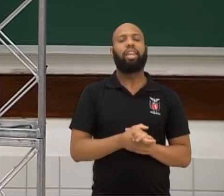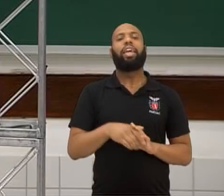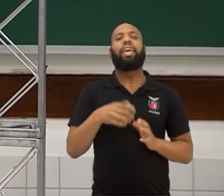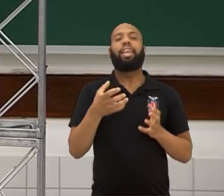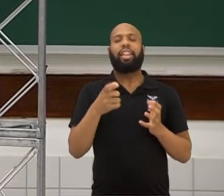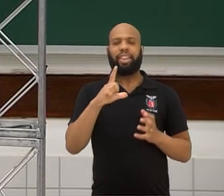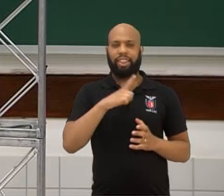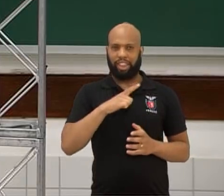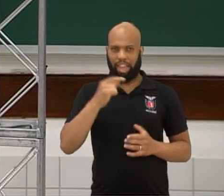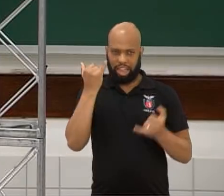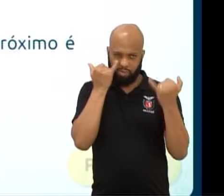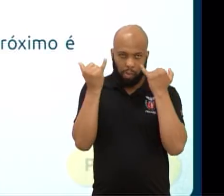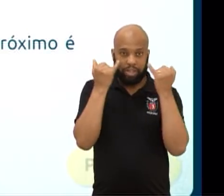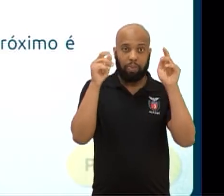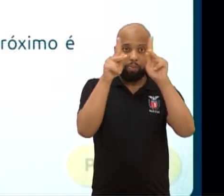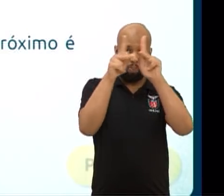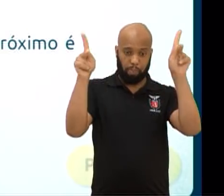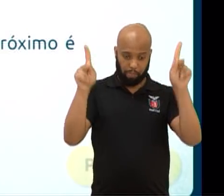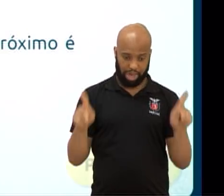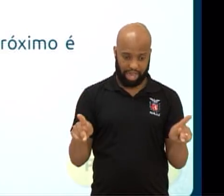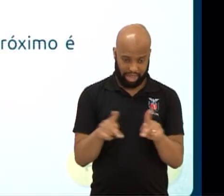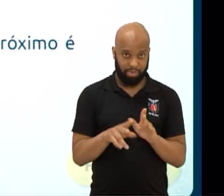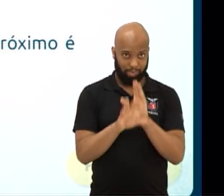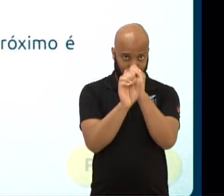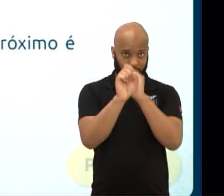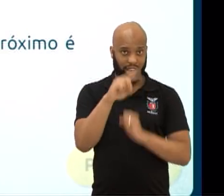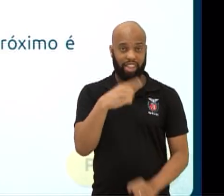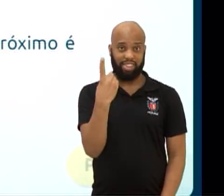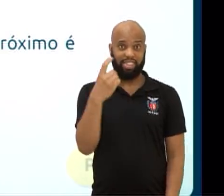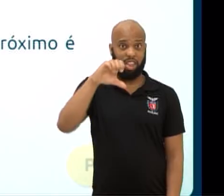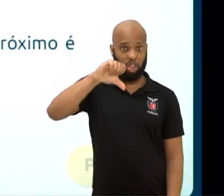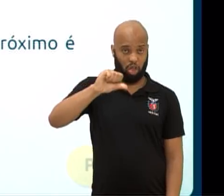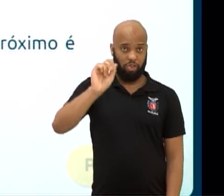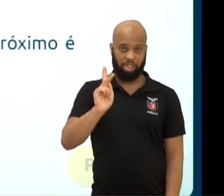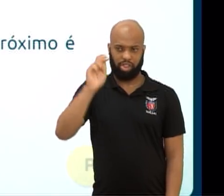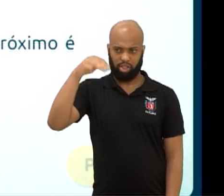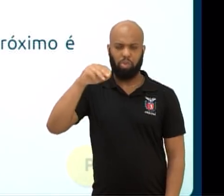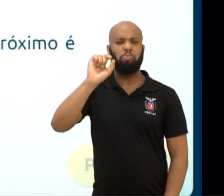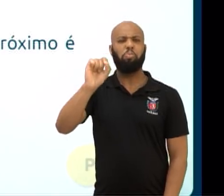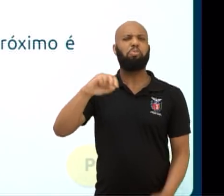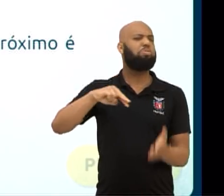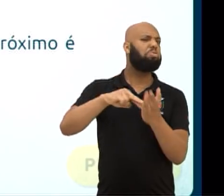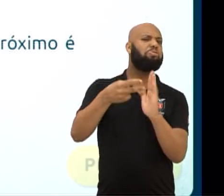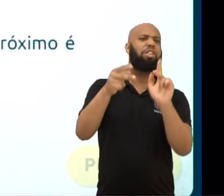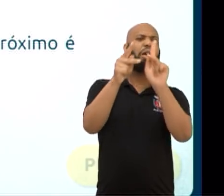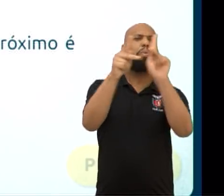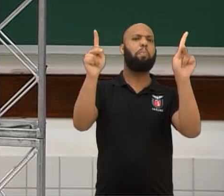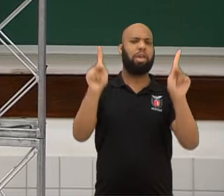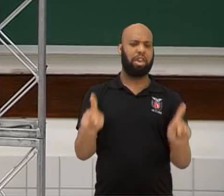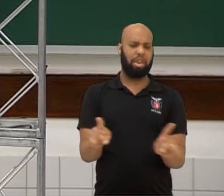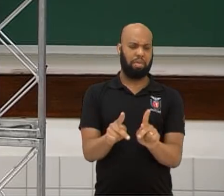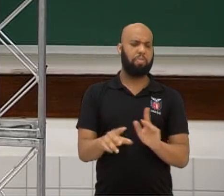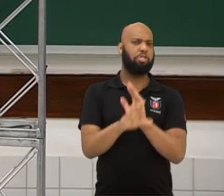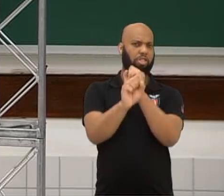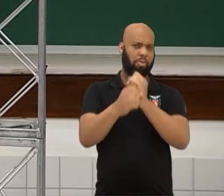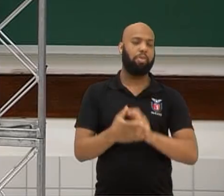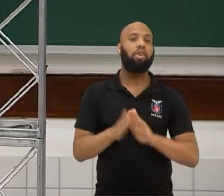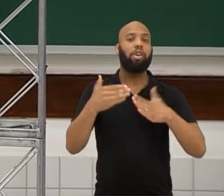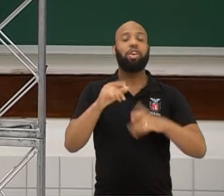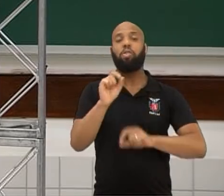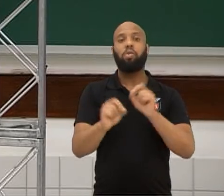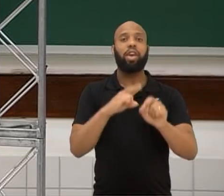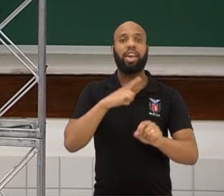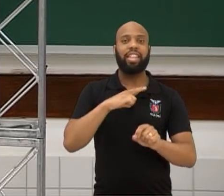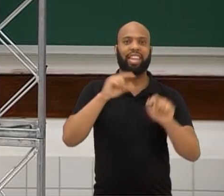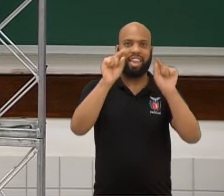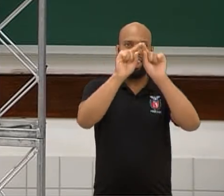o perímetro é 19 quilômetros. O que é perímetro da circunferência, professora? Perímetro é a soma